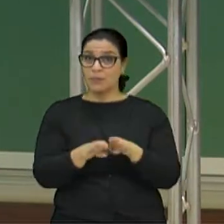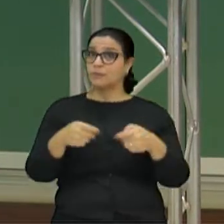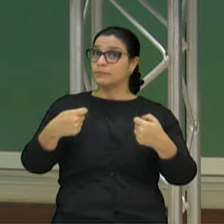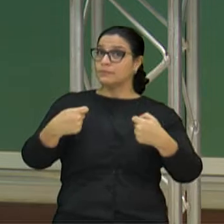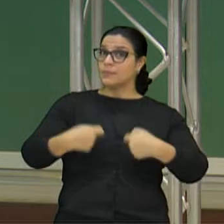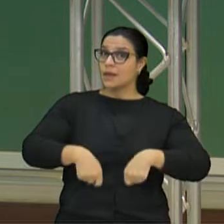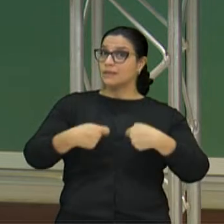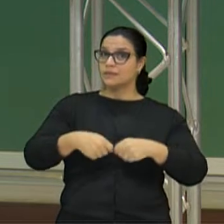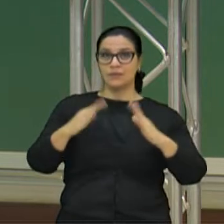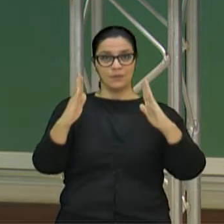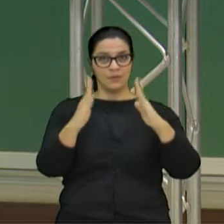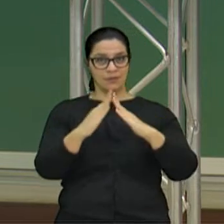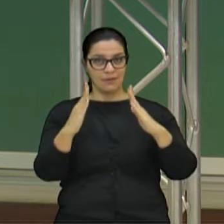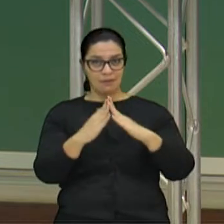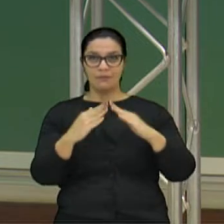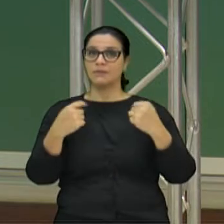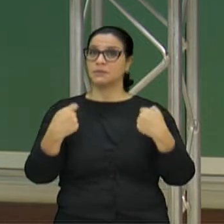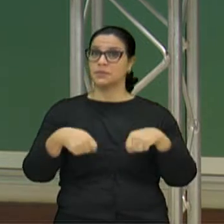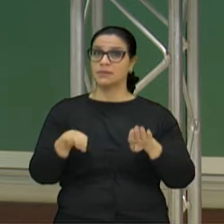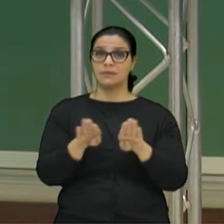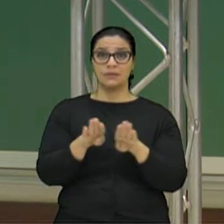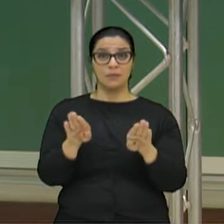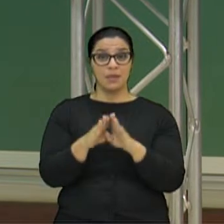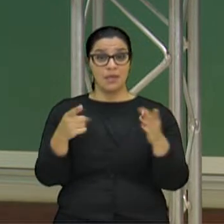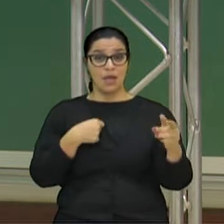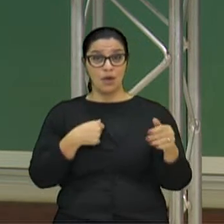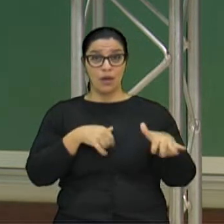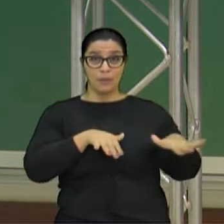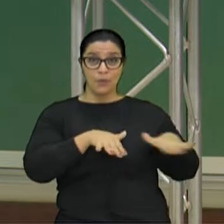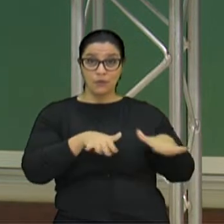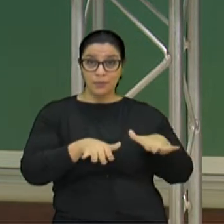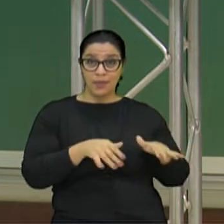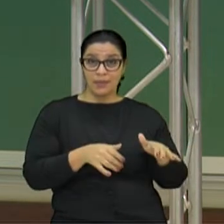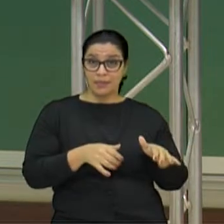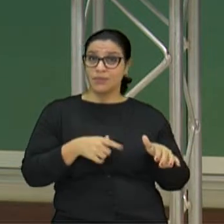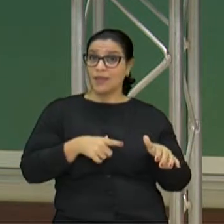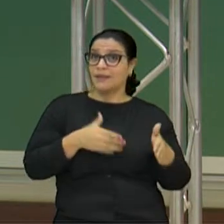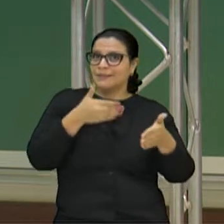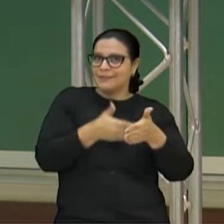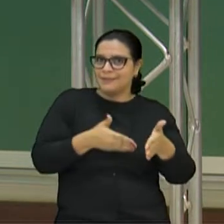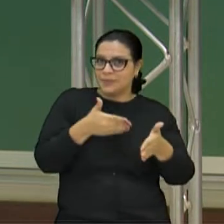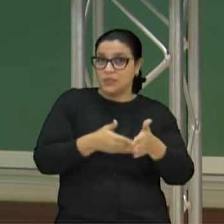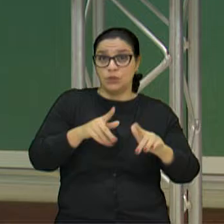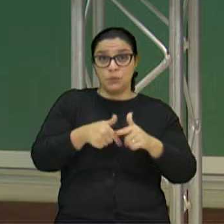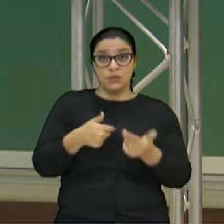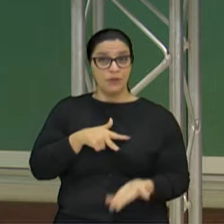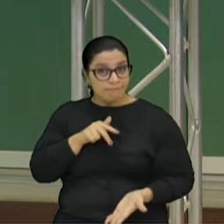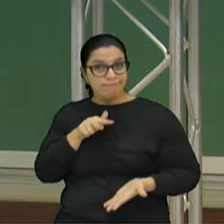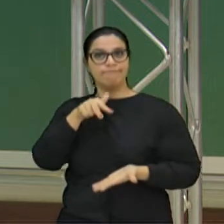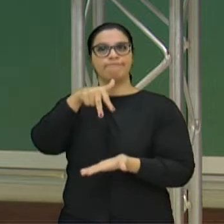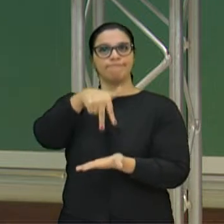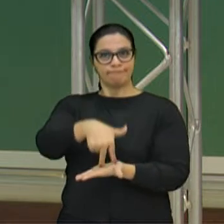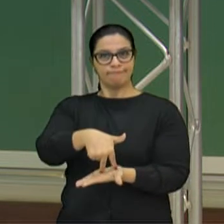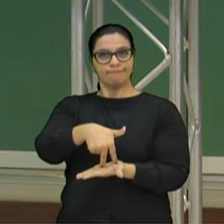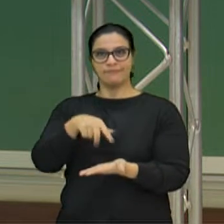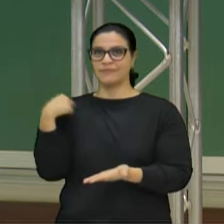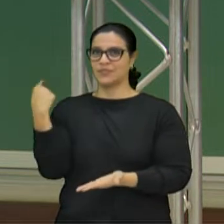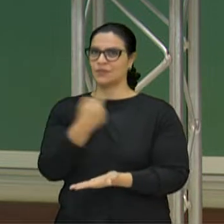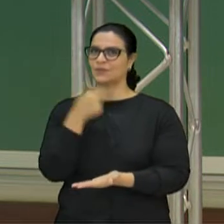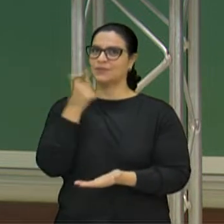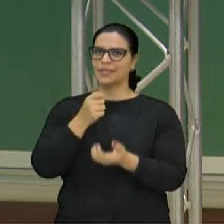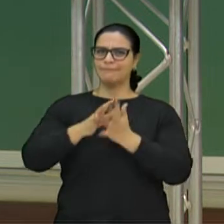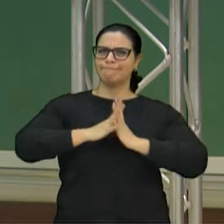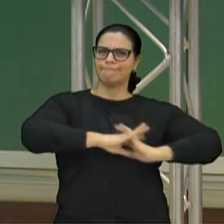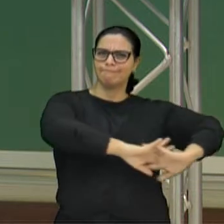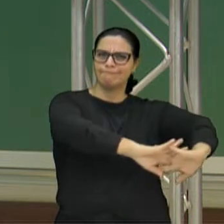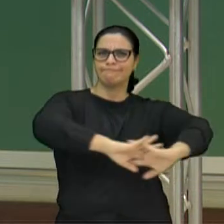precisamos estar em casa, nós precisamos, a restrição de movimento é menor, né? Então eu convido vocês, fica em pé para que possamos fazer um